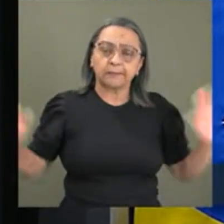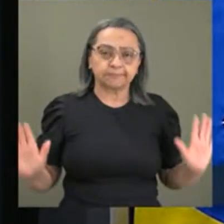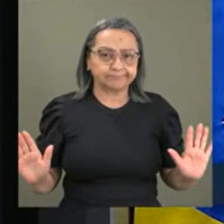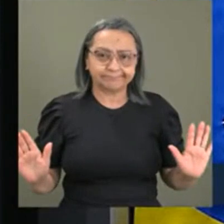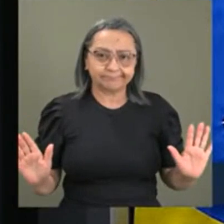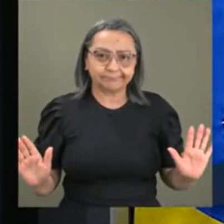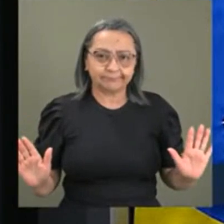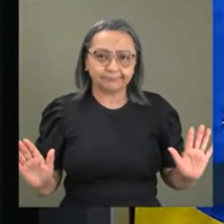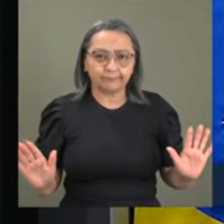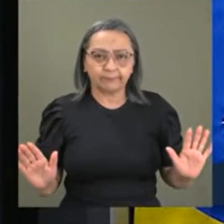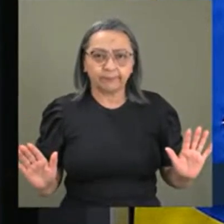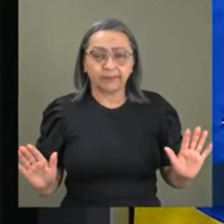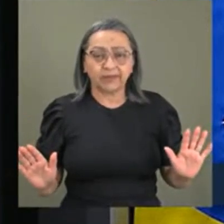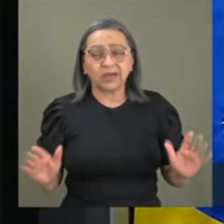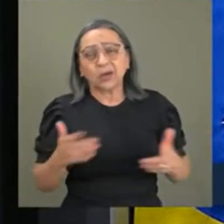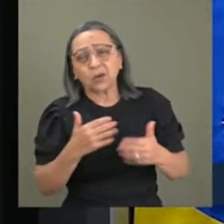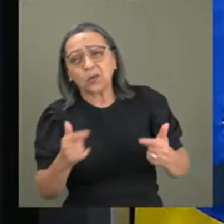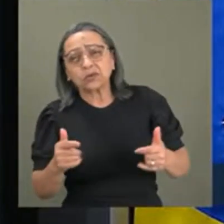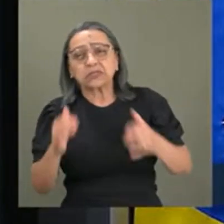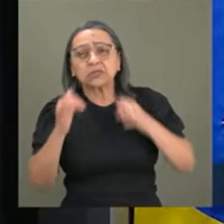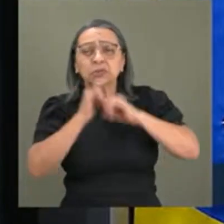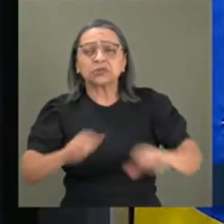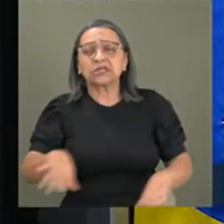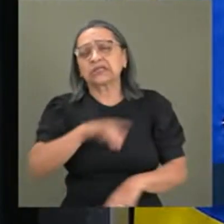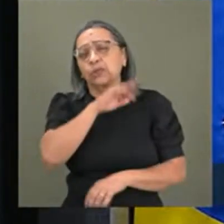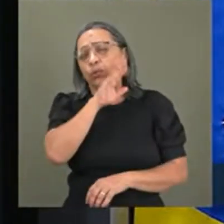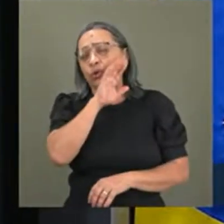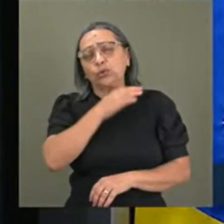senhores, notícias trágicas.